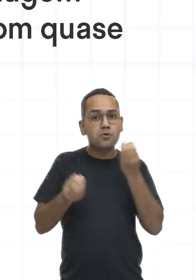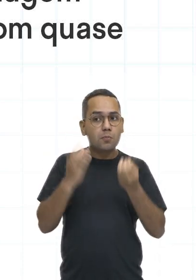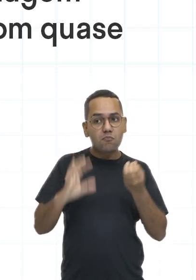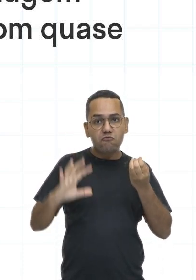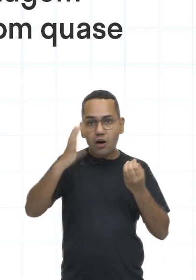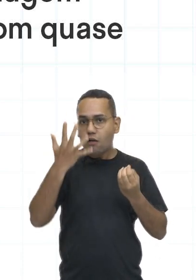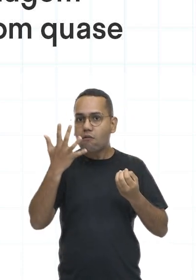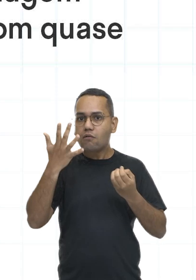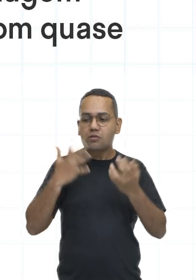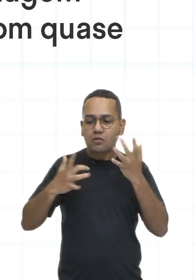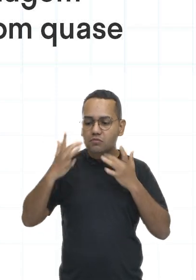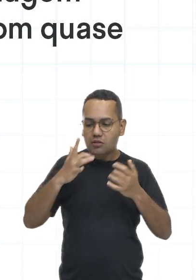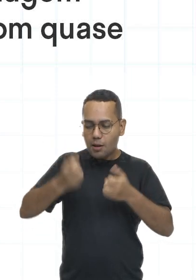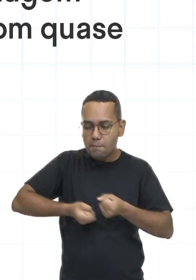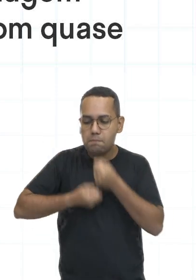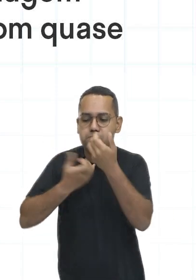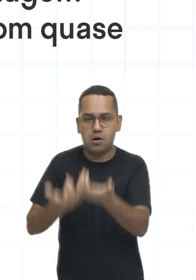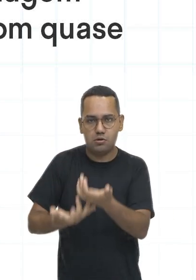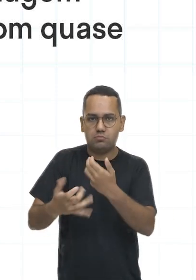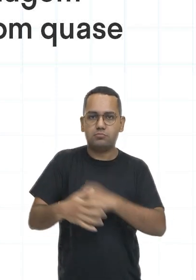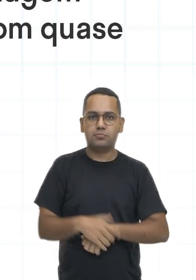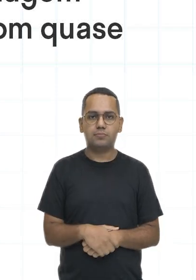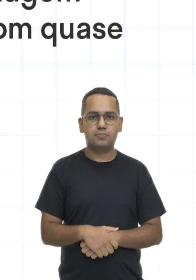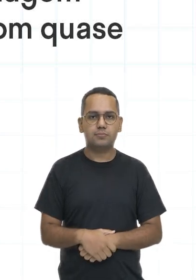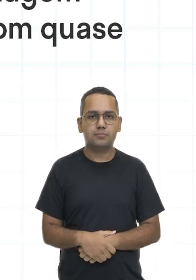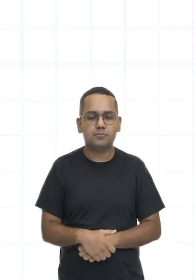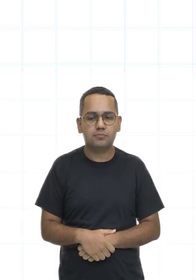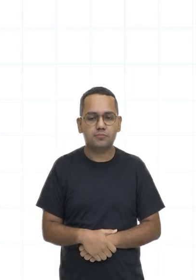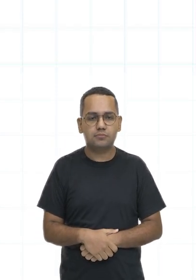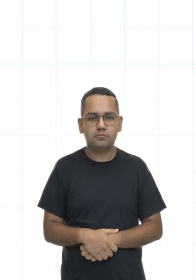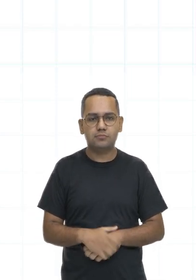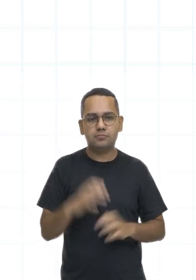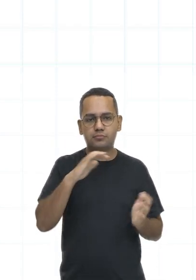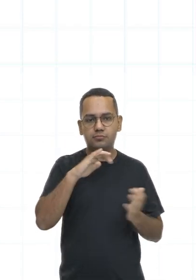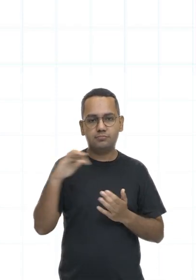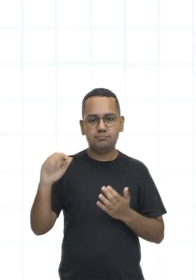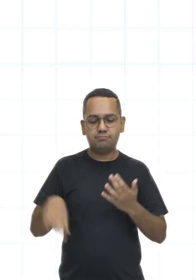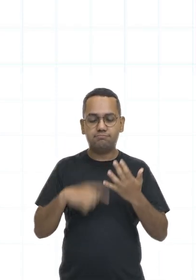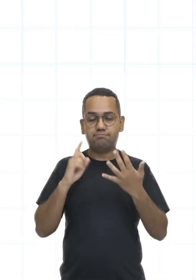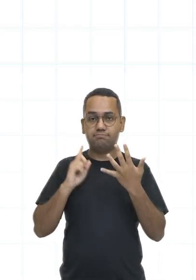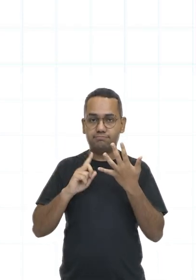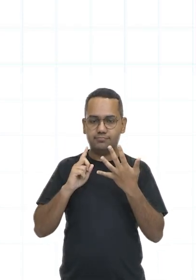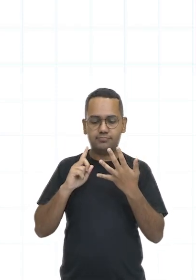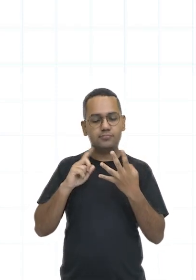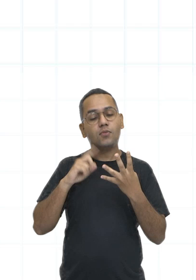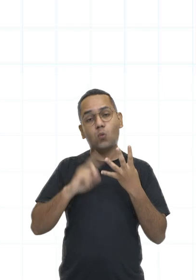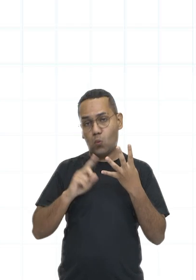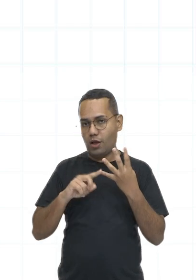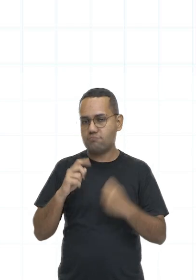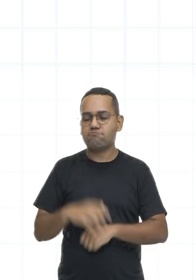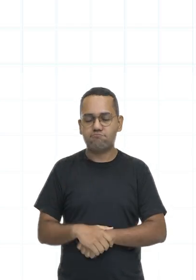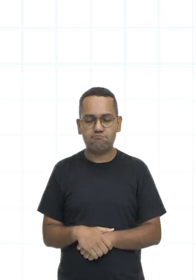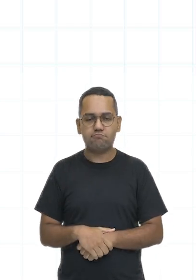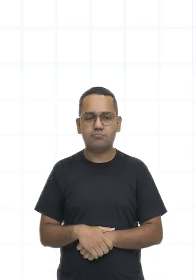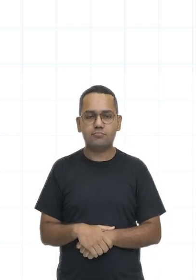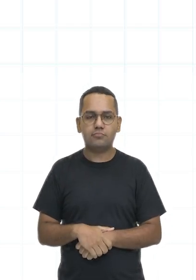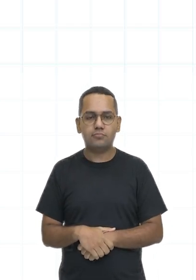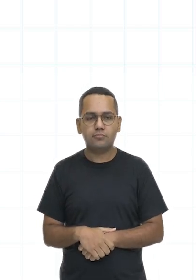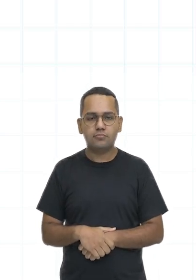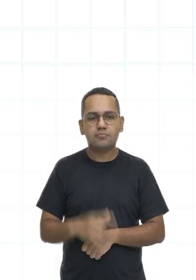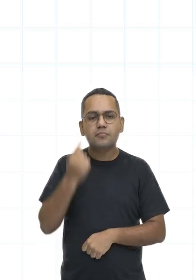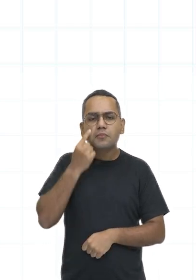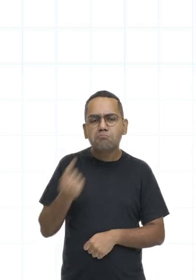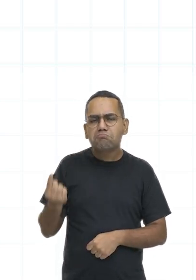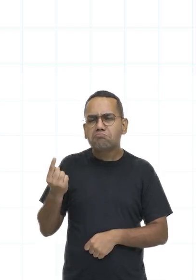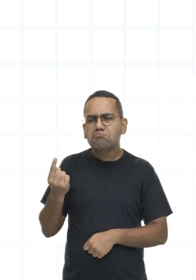iria acontecer, né, no espetáculo. E aí, o final dessa trama, né, o final aberto e reflexivo.